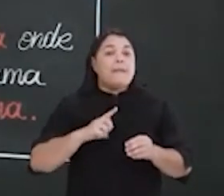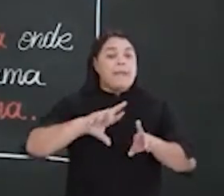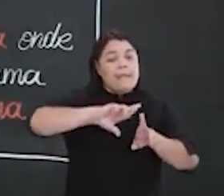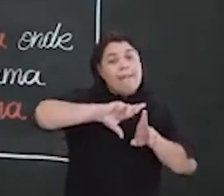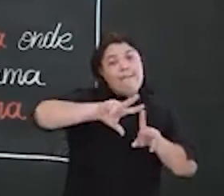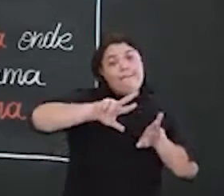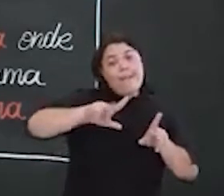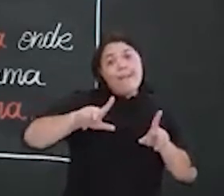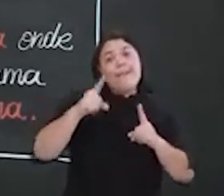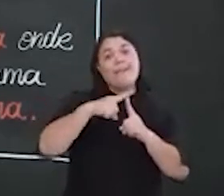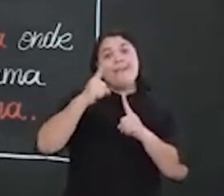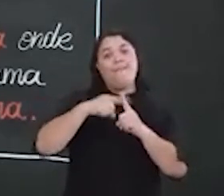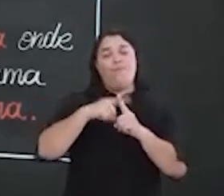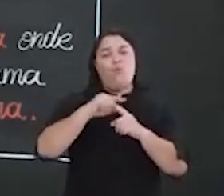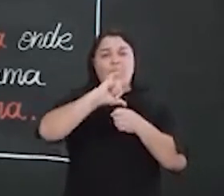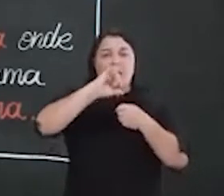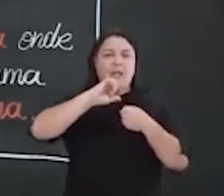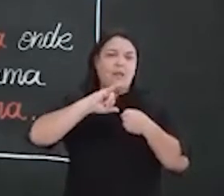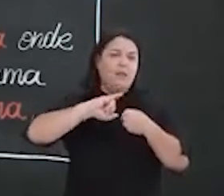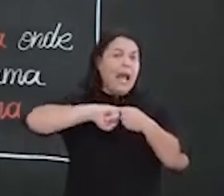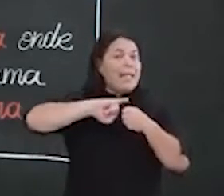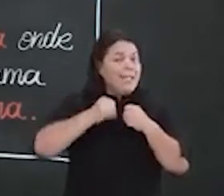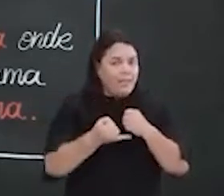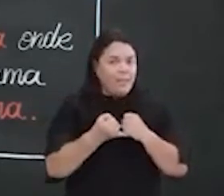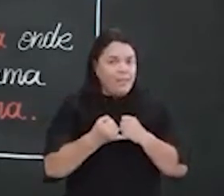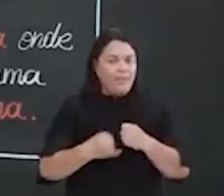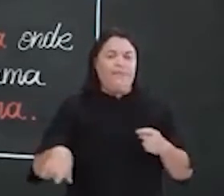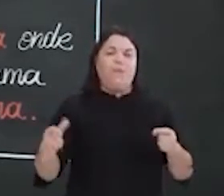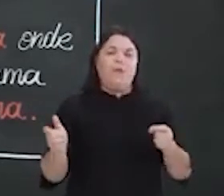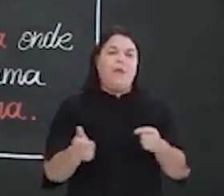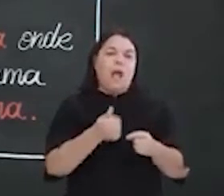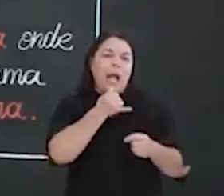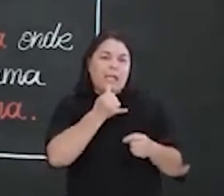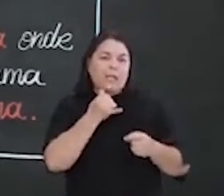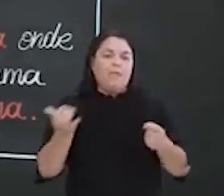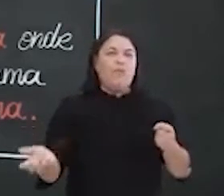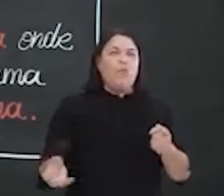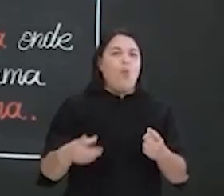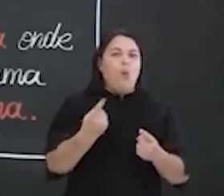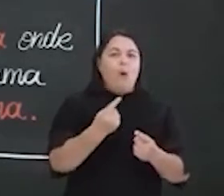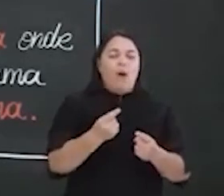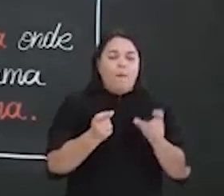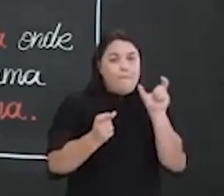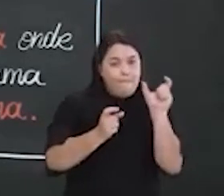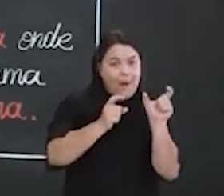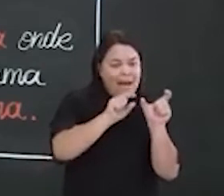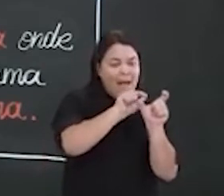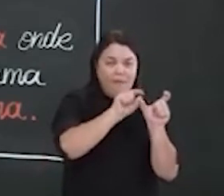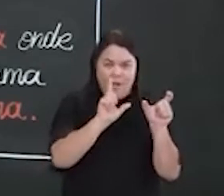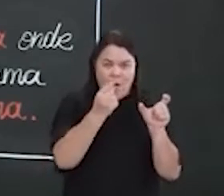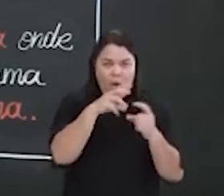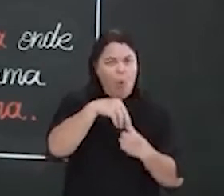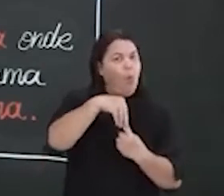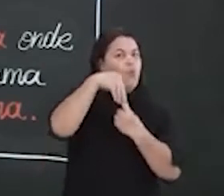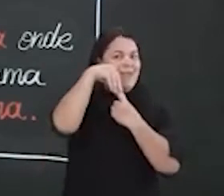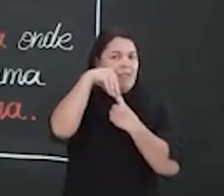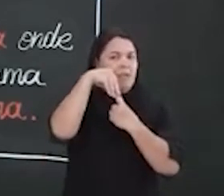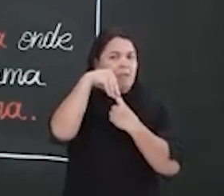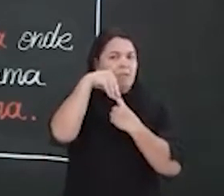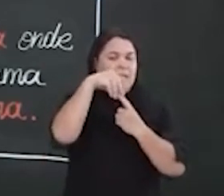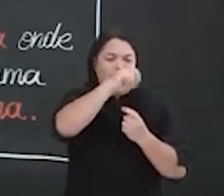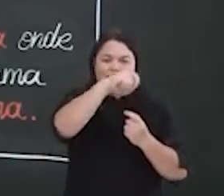o adjetivo uniforme, que é uma palavra que eu só posso usar, só existe uma forma de utilizá-la, por isso que ela